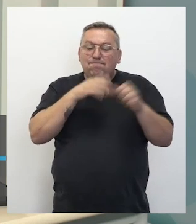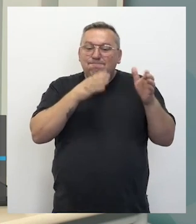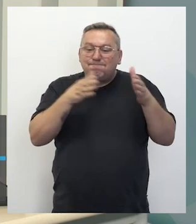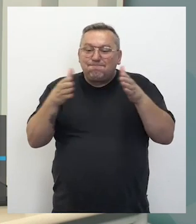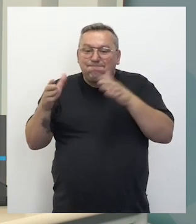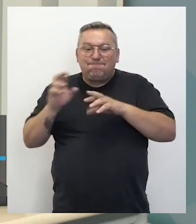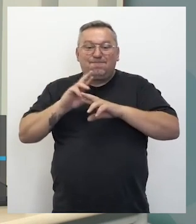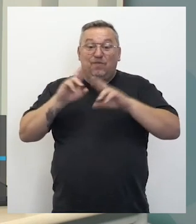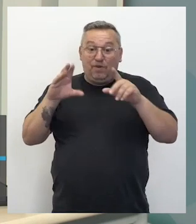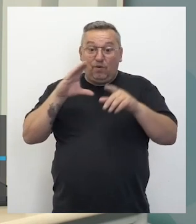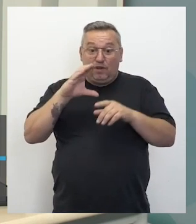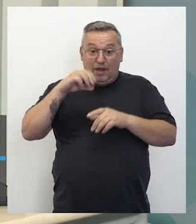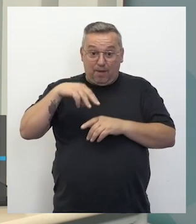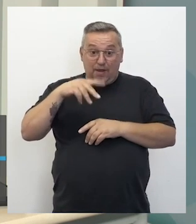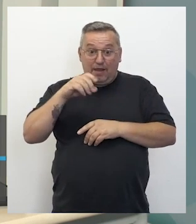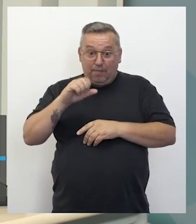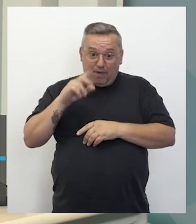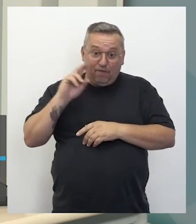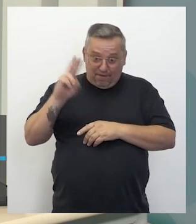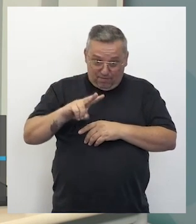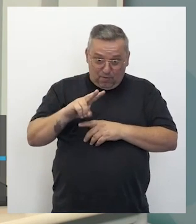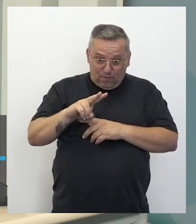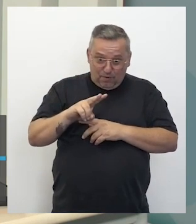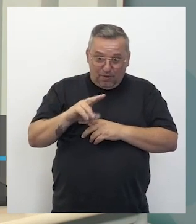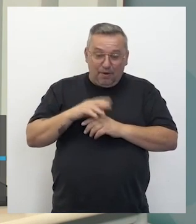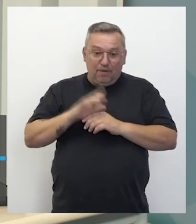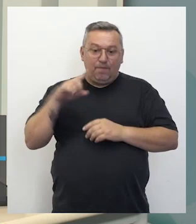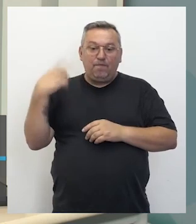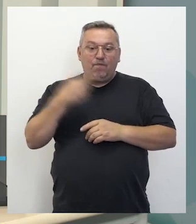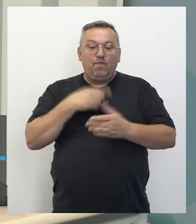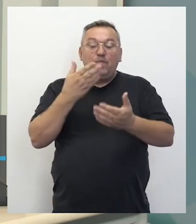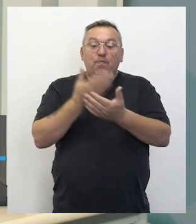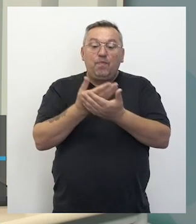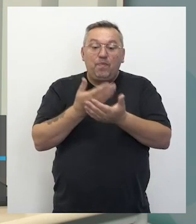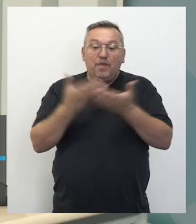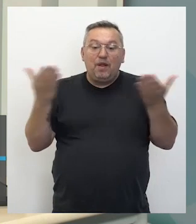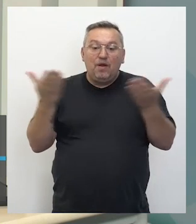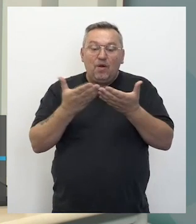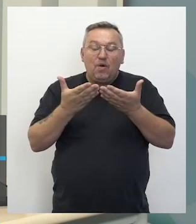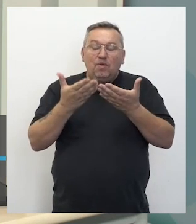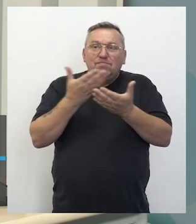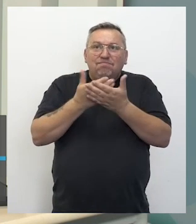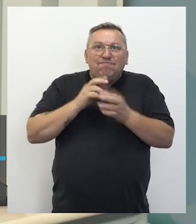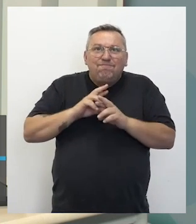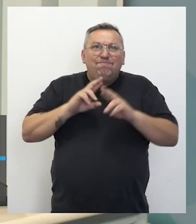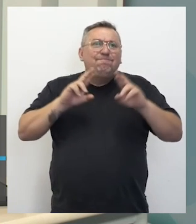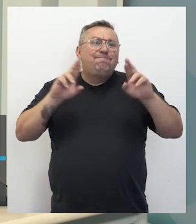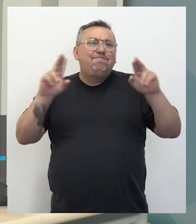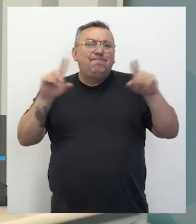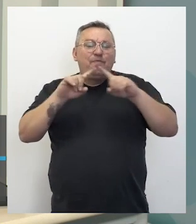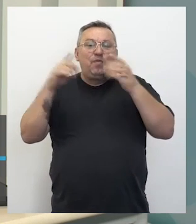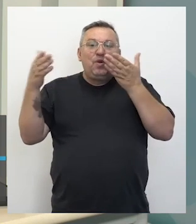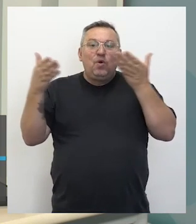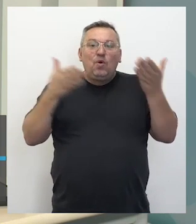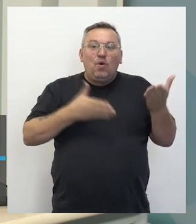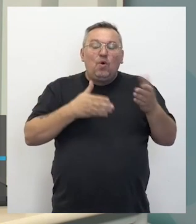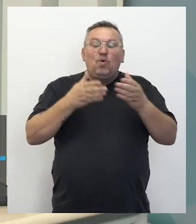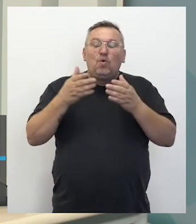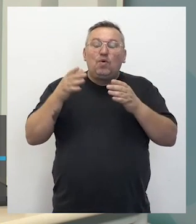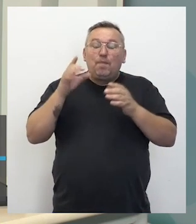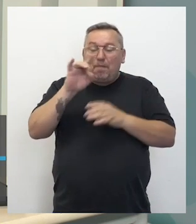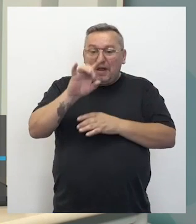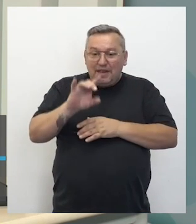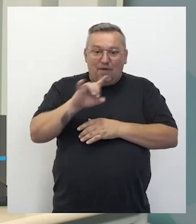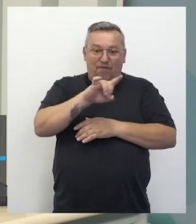diferente no CMSP. Vocês acompanharam? Bom, nossa aula de hoje é uma aula um pouco diferente e eu trouxe um convidado muito especial